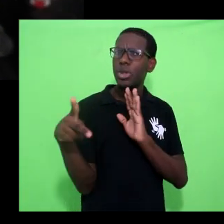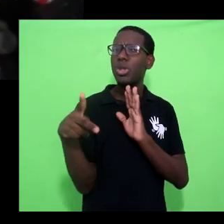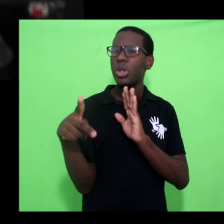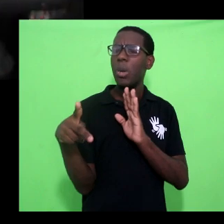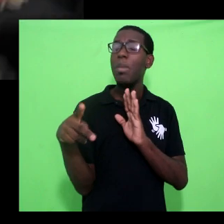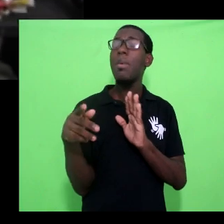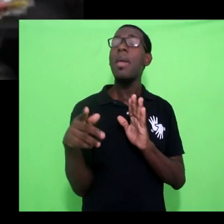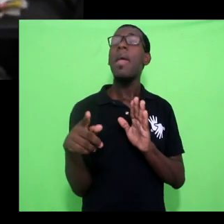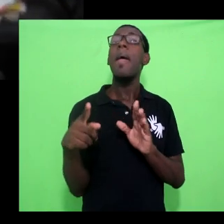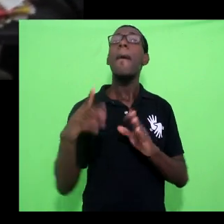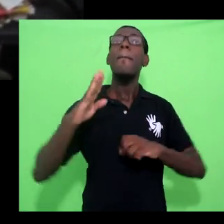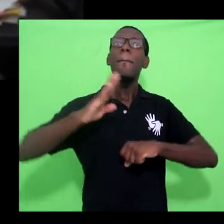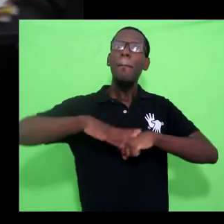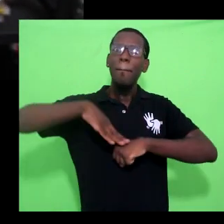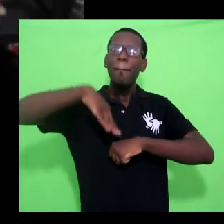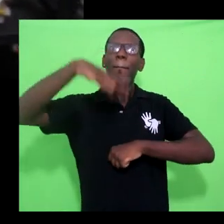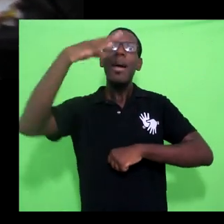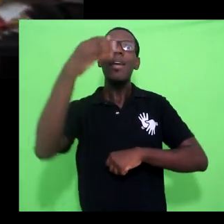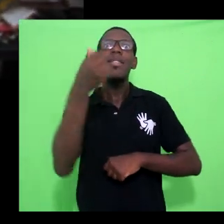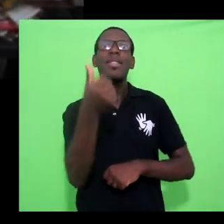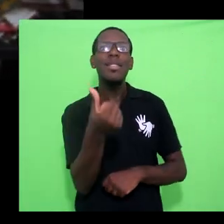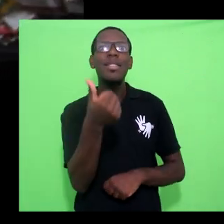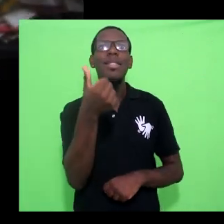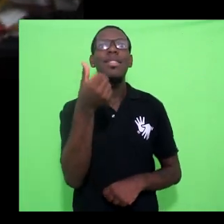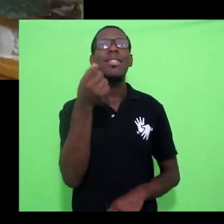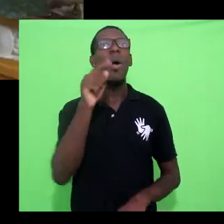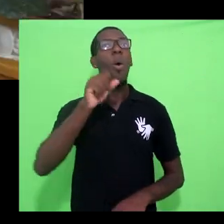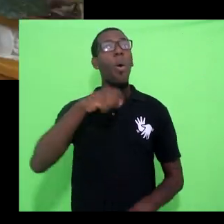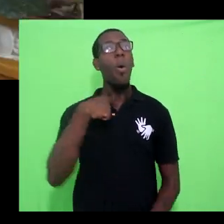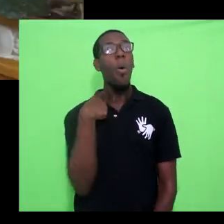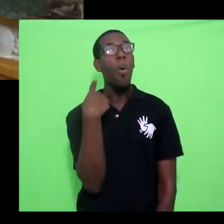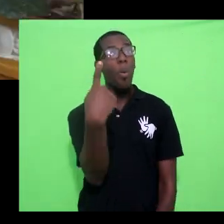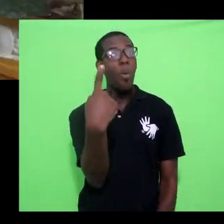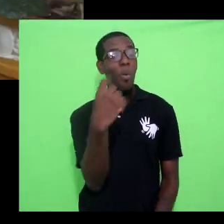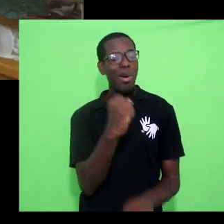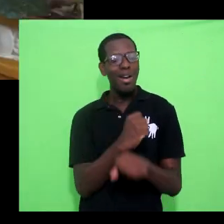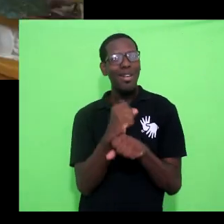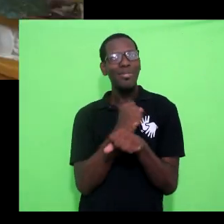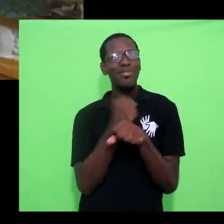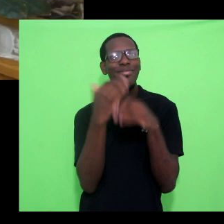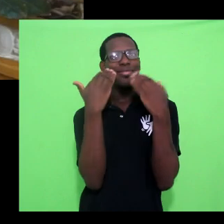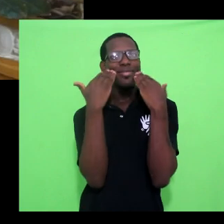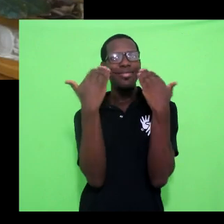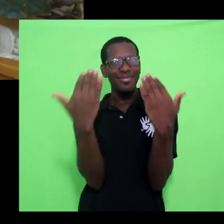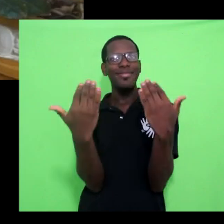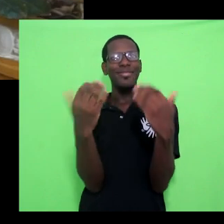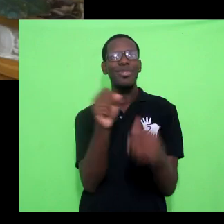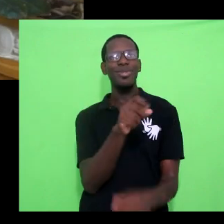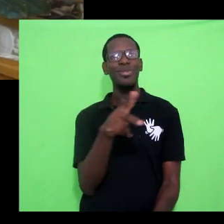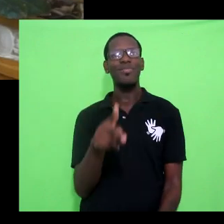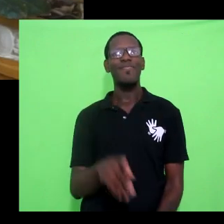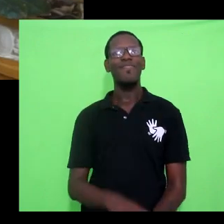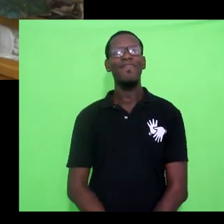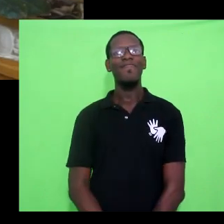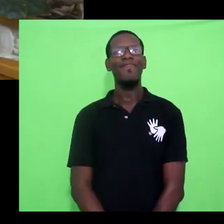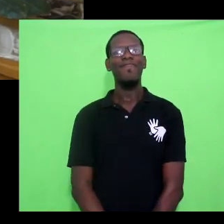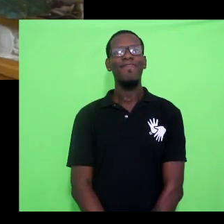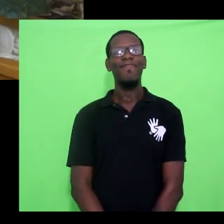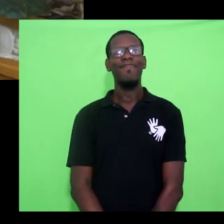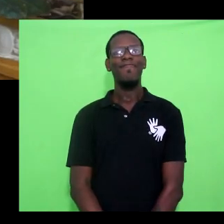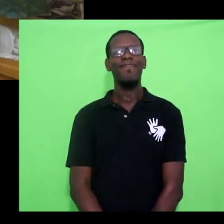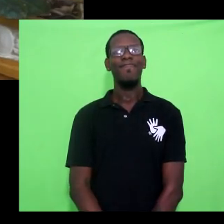ficou durante 6 meses e depois o próprio shopping pediu se podia ficar mais 6 meses, que ele ficou 1 ano